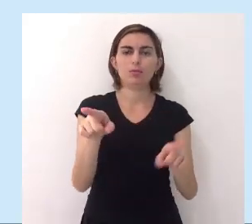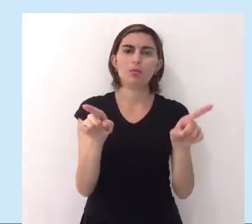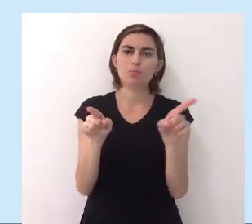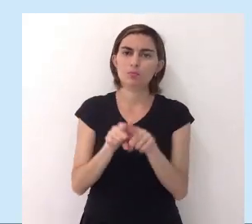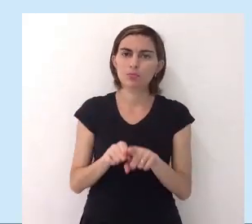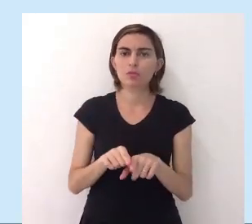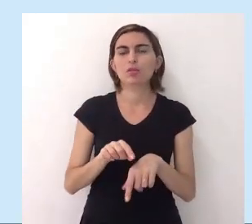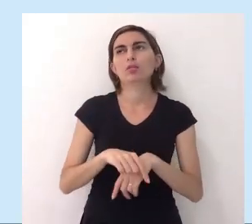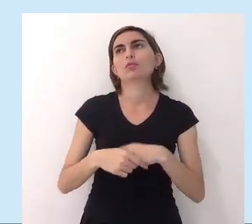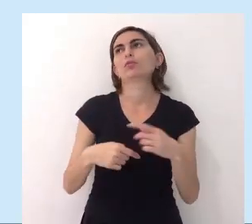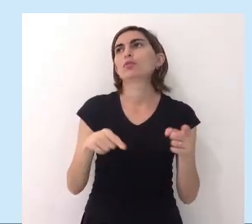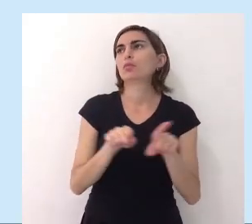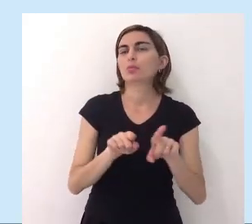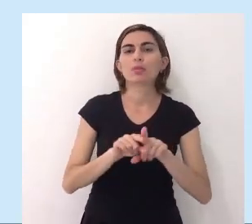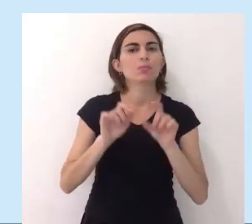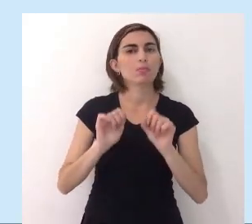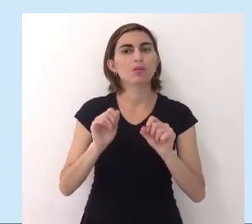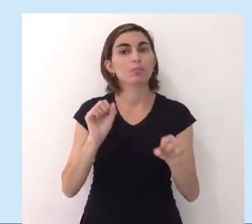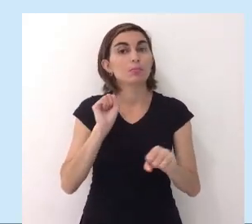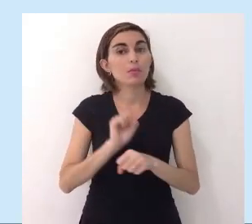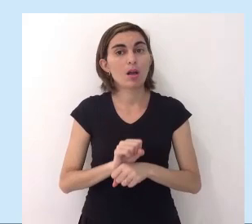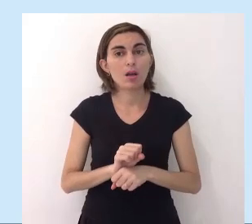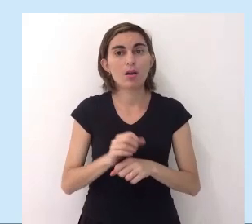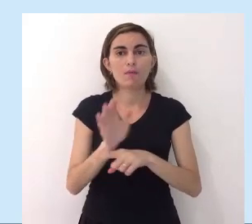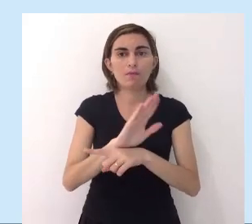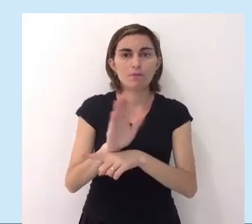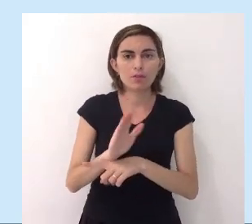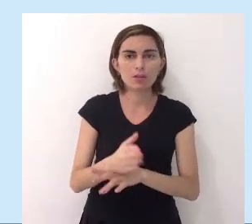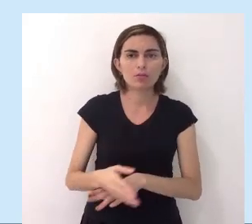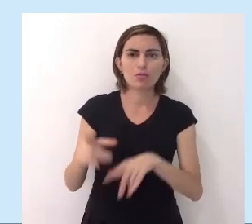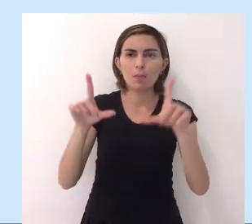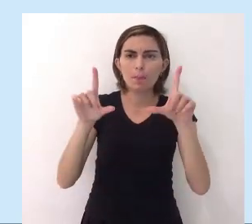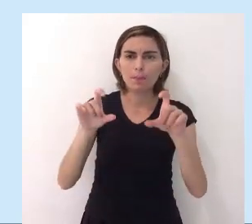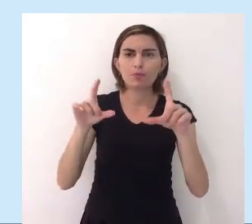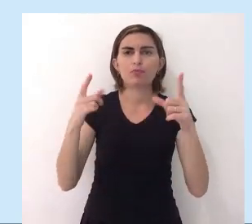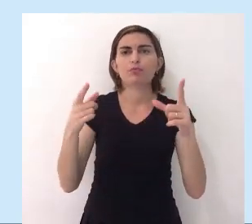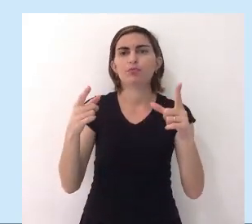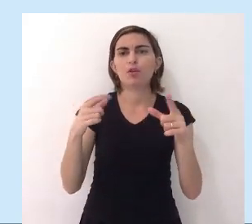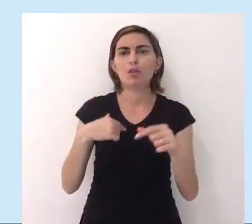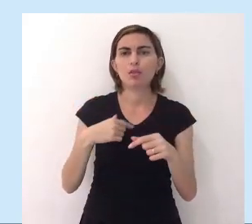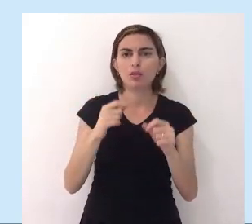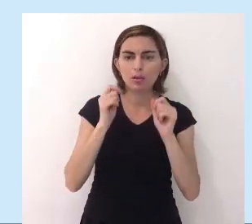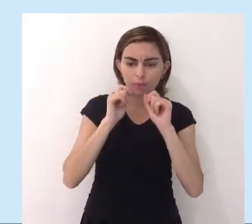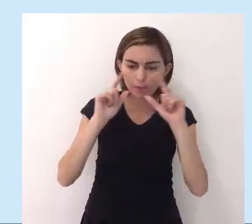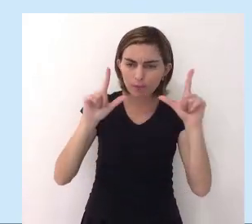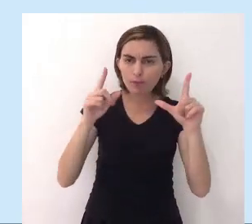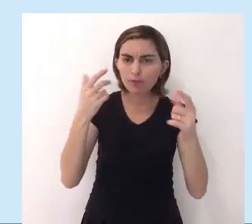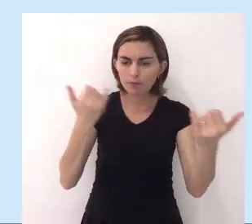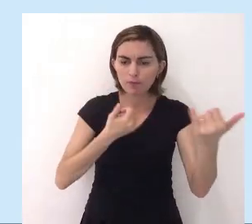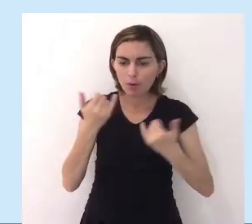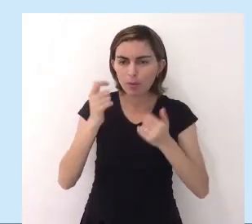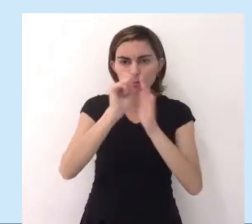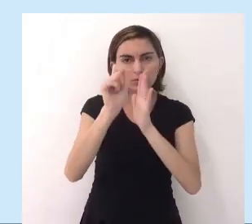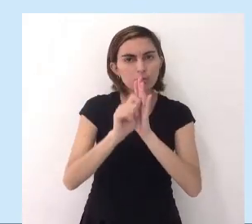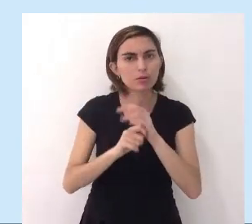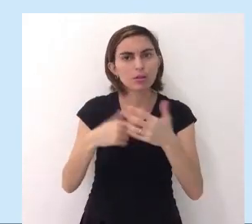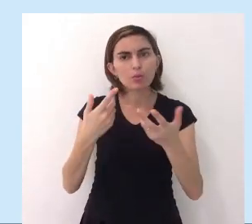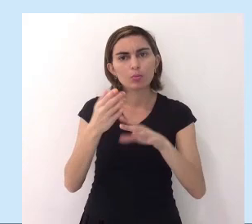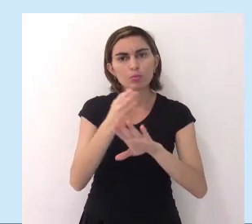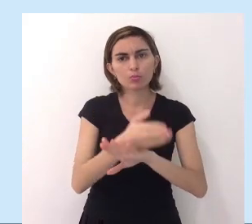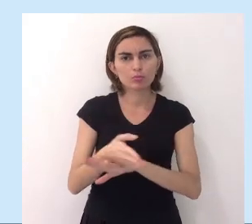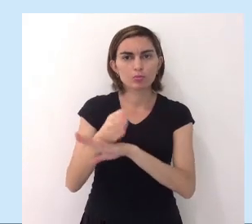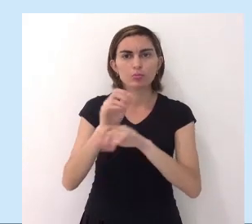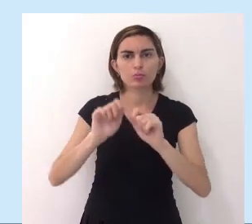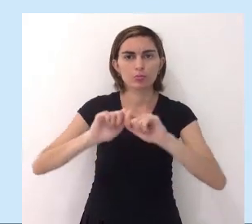também pode pausar o vídeo, dar print na tela para ler as informações, tá? Que eu coloquei nos